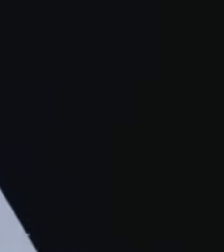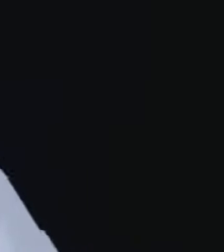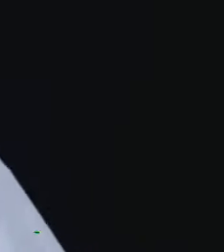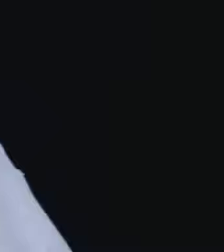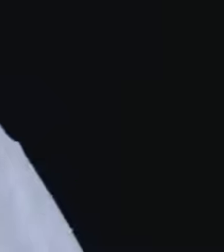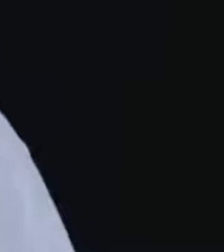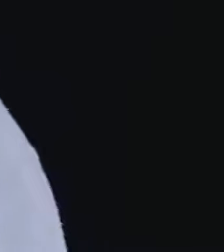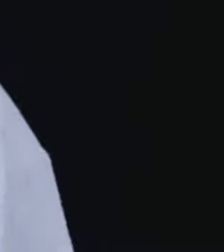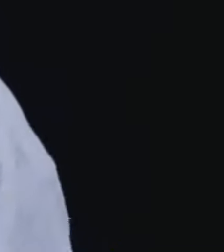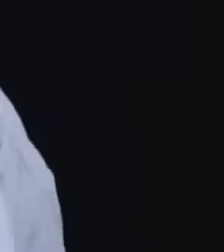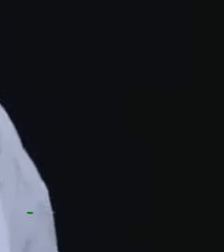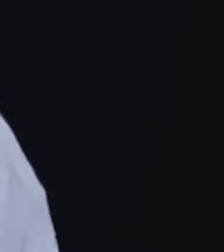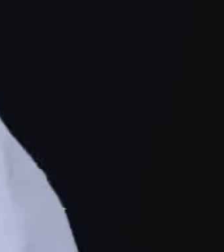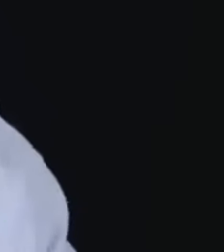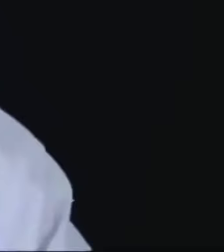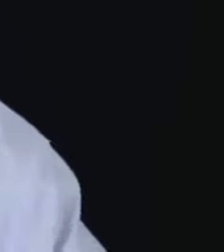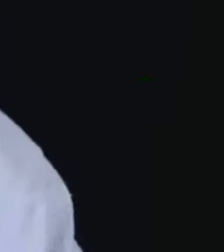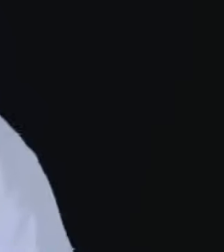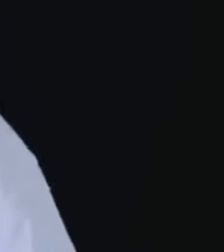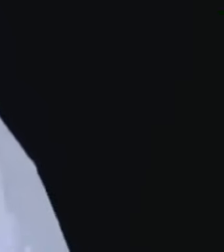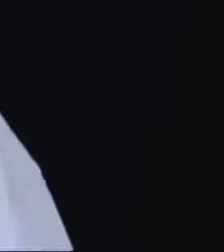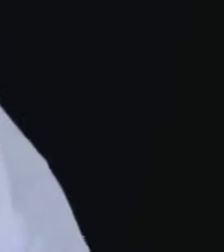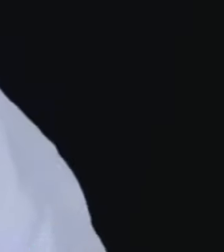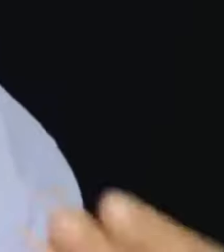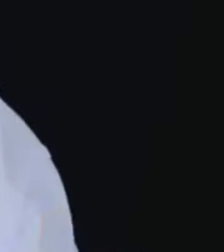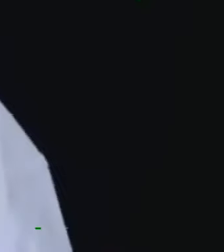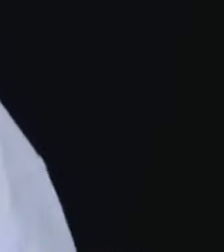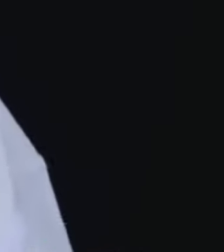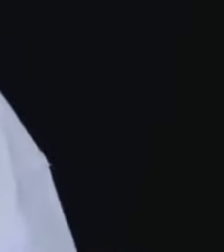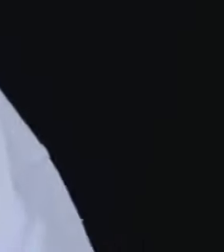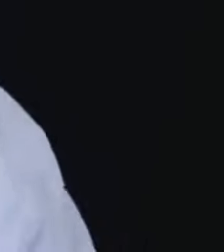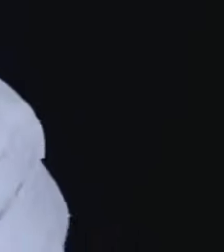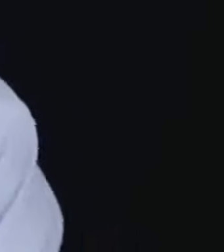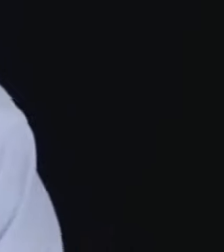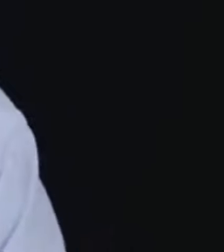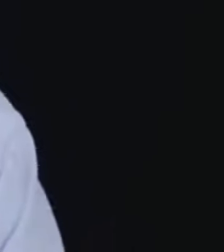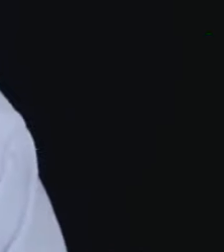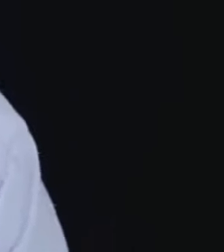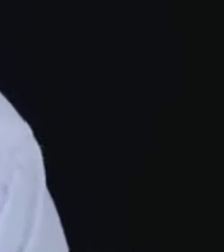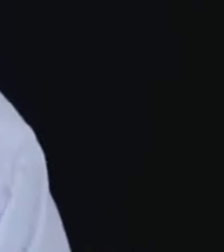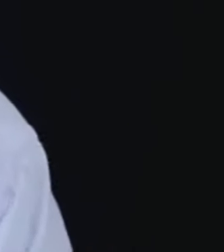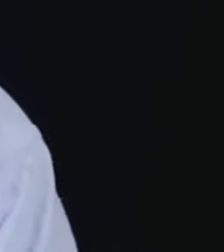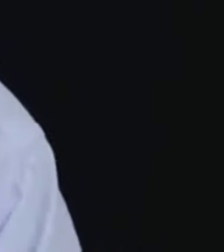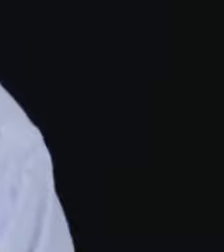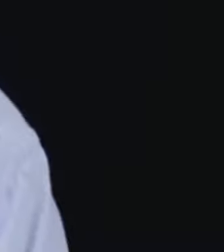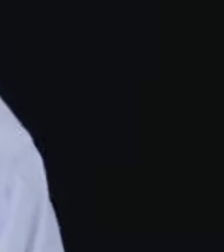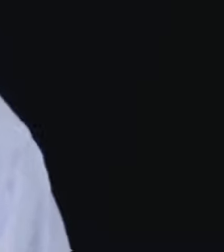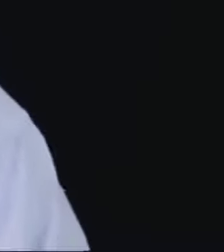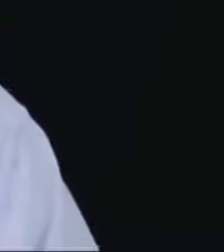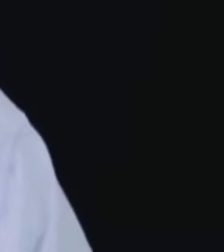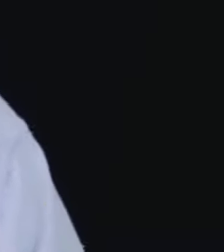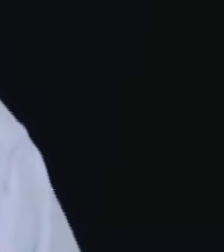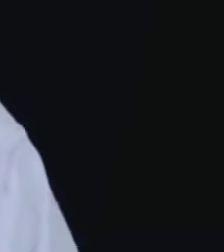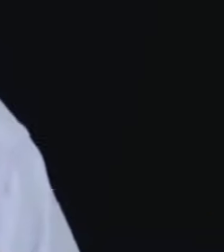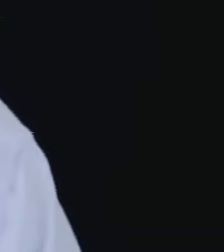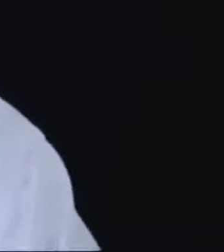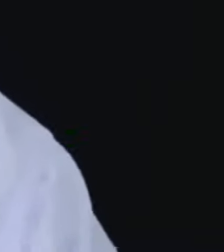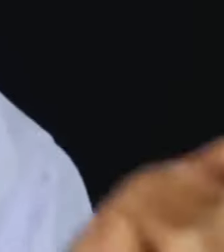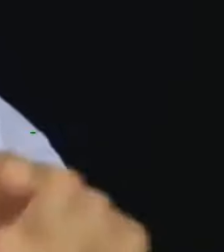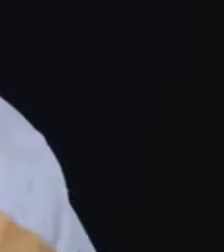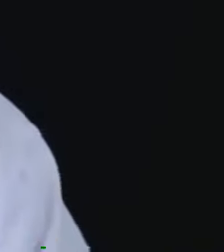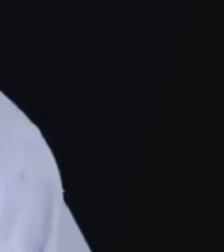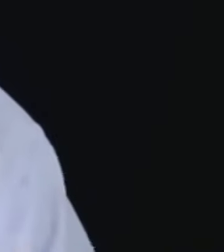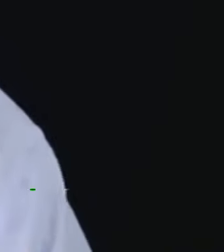e lagostas, em meio à fome e à miséria de uma massa de brasileiros excluídos das